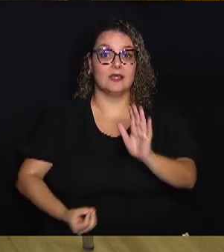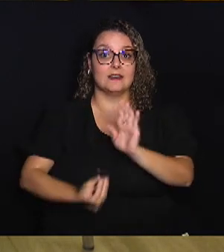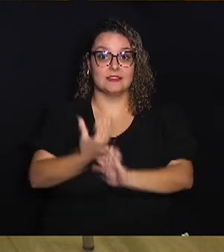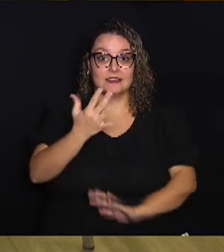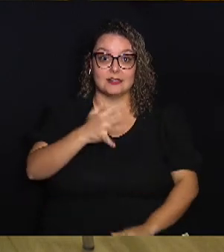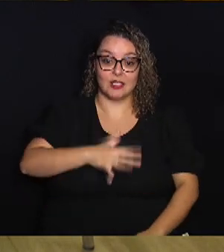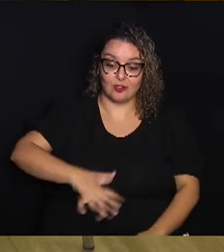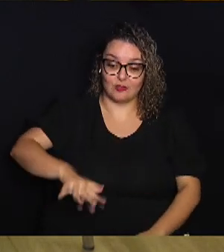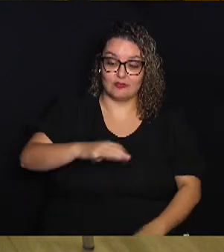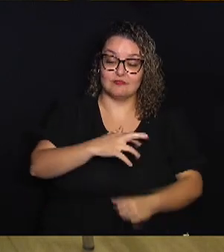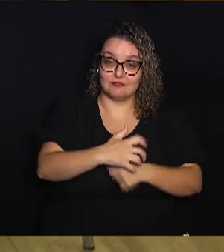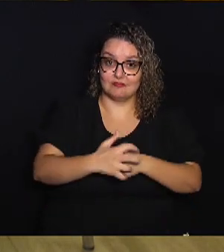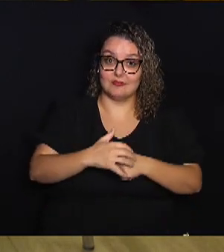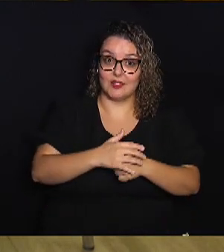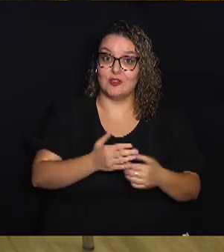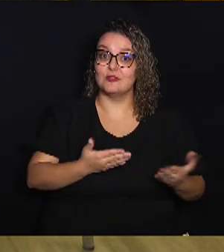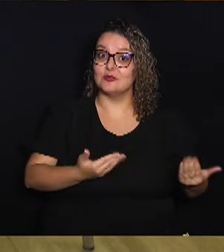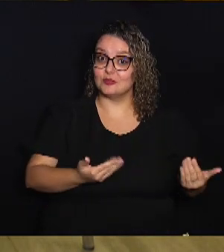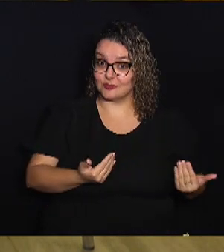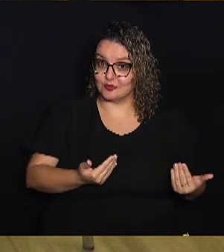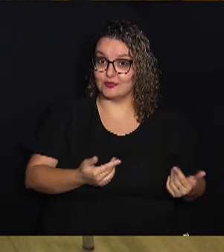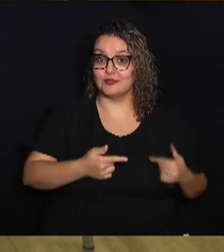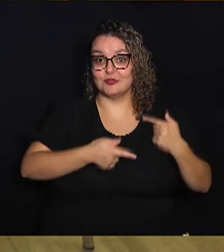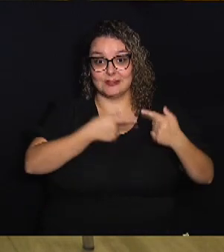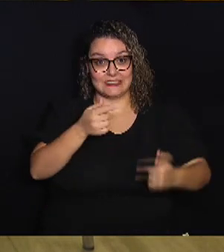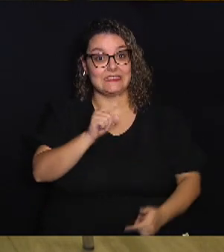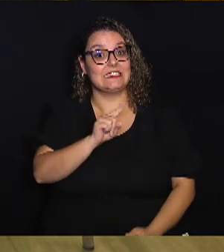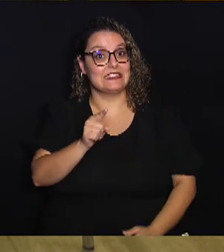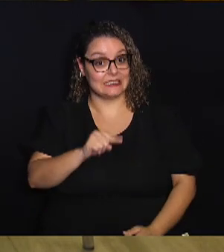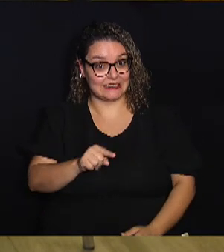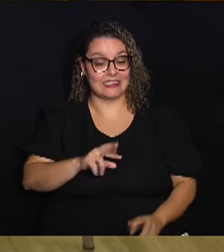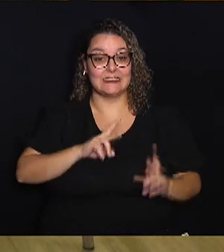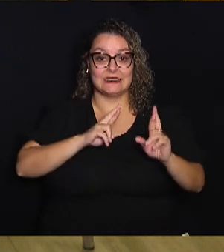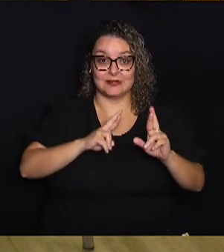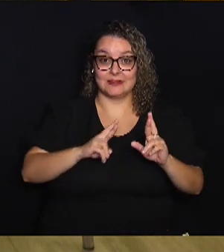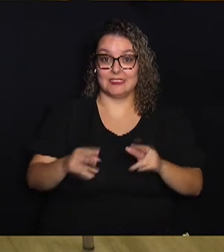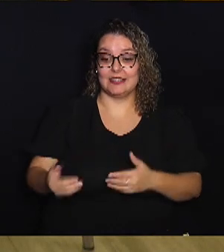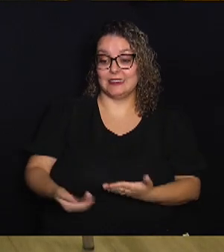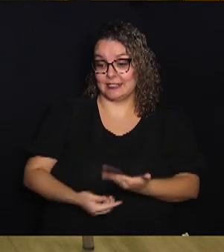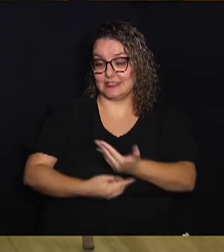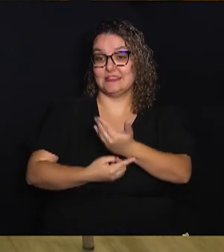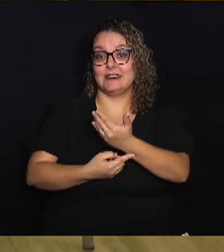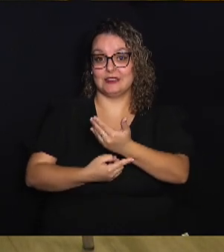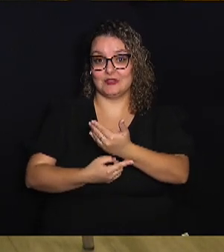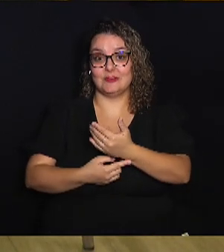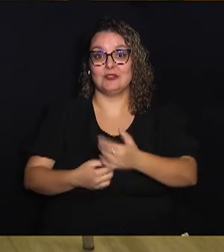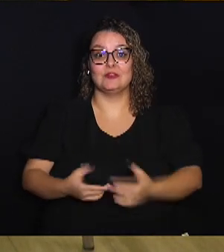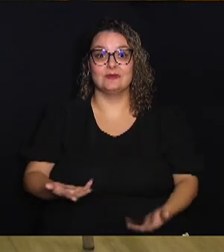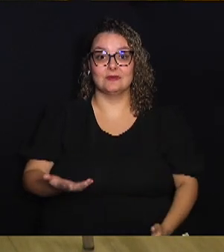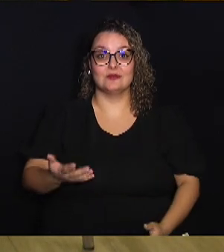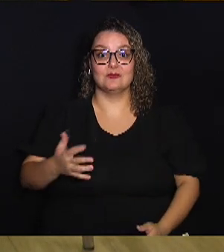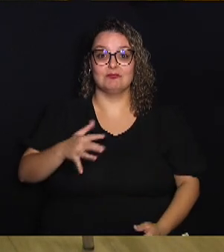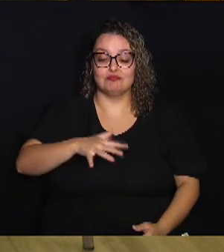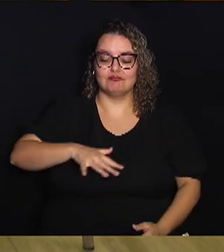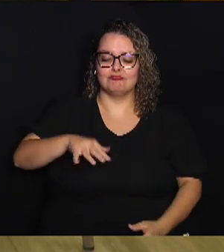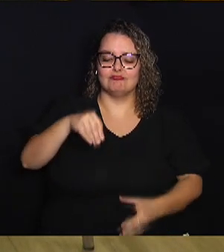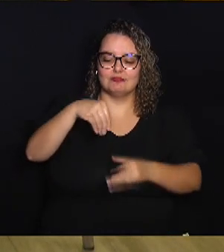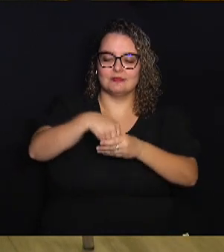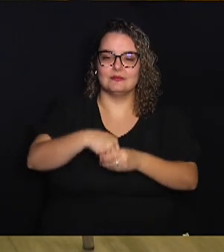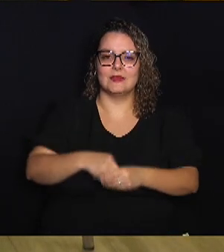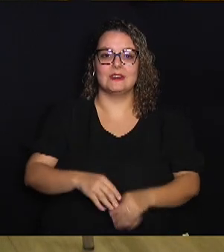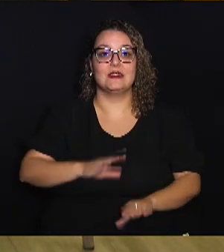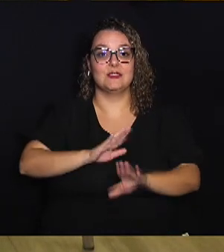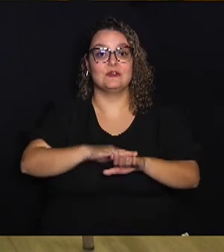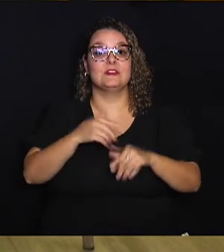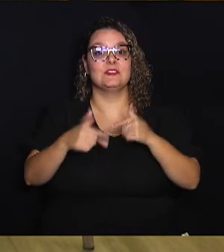mundo digital, os jovens da geração Z esperam que a tecnologia esteja no cerne de suas atividades de